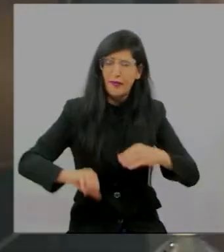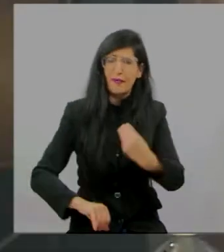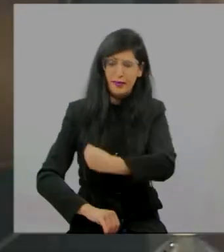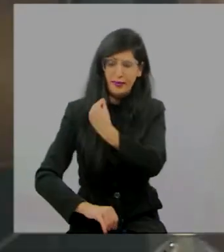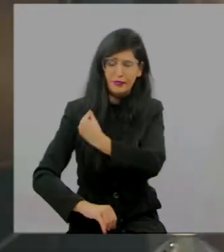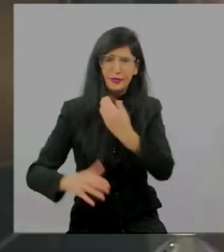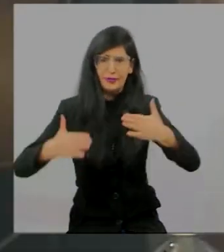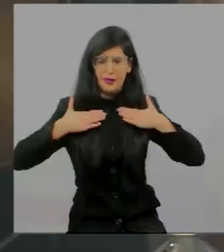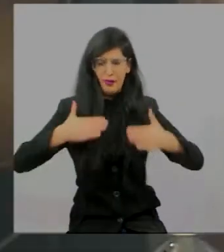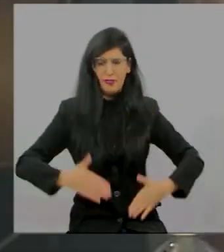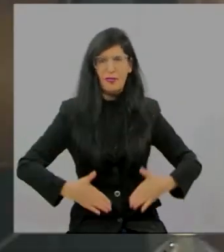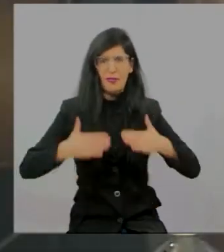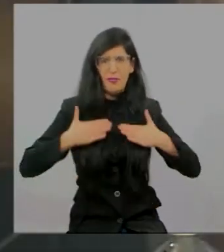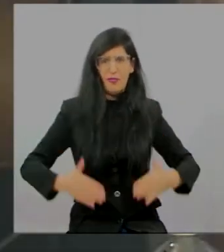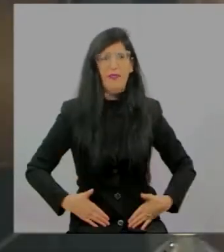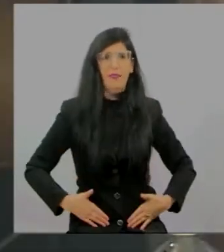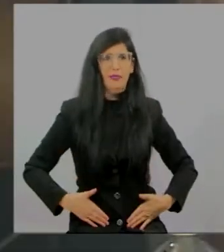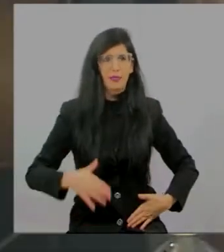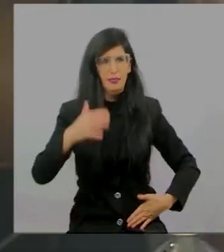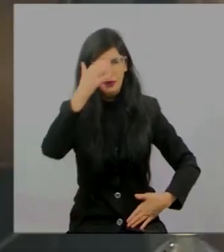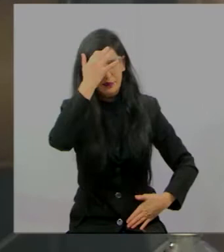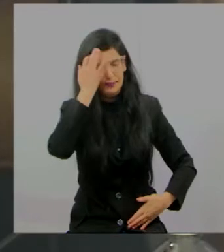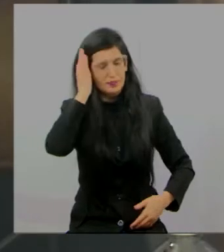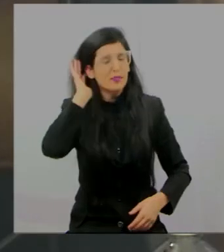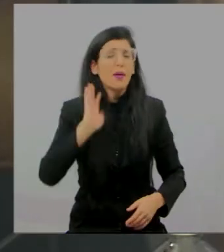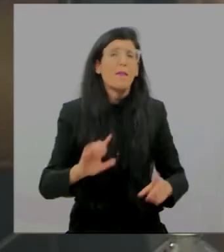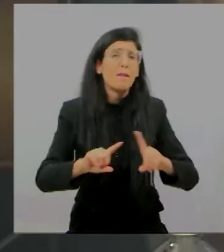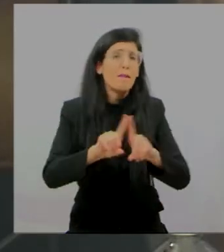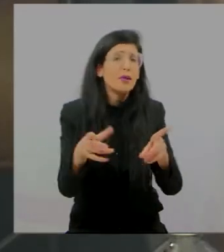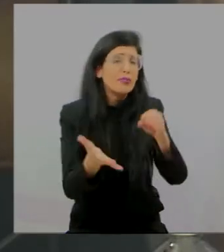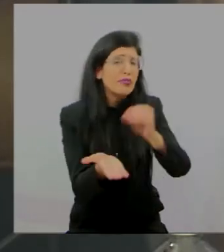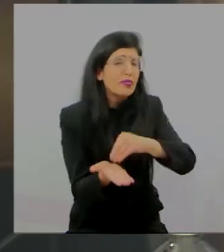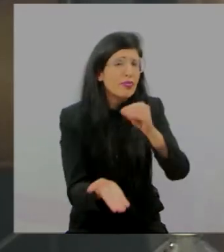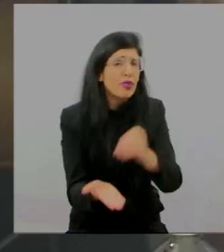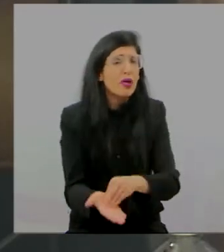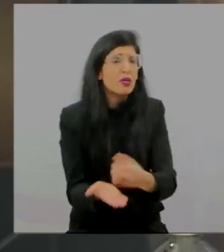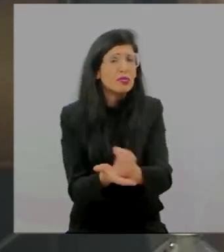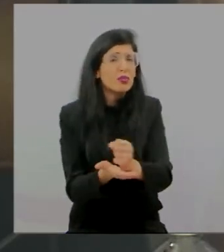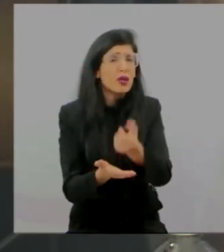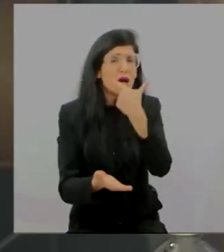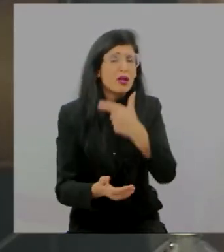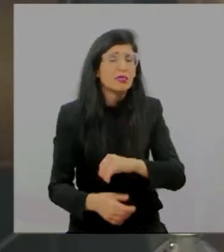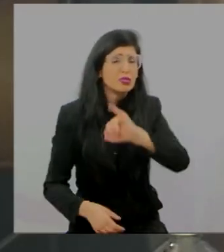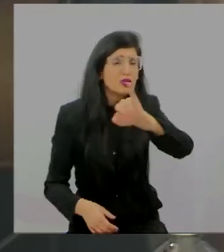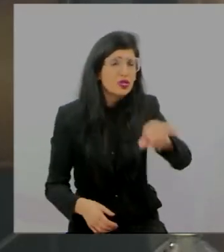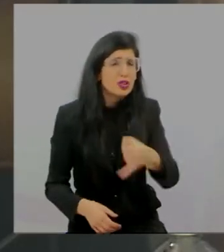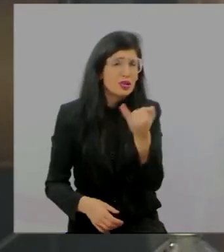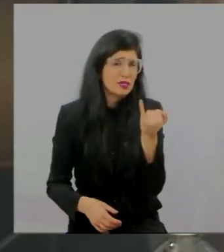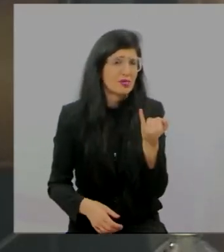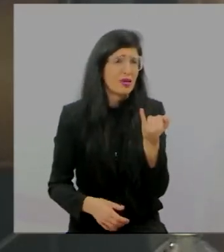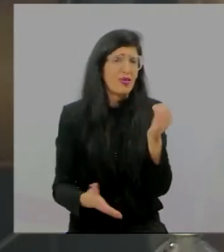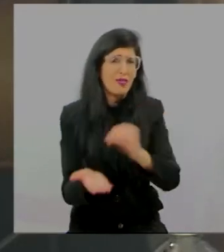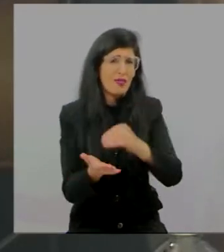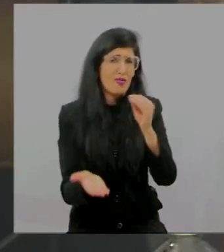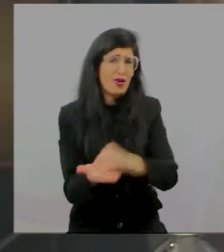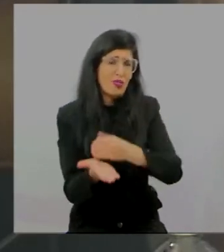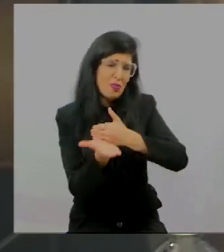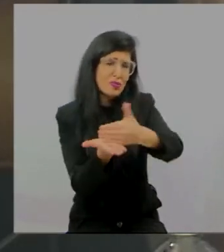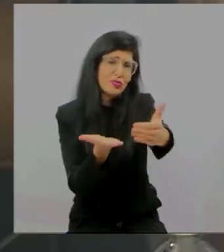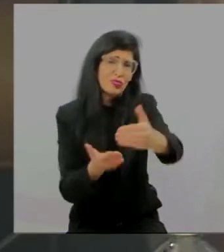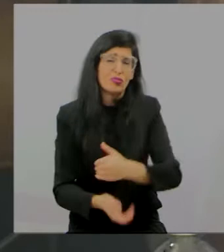e, pasmem os senhores, ele está em falta na rede pública desde janeiro de